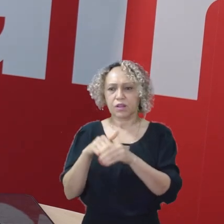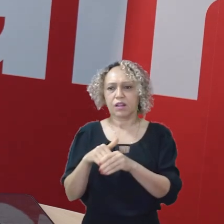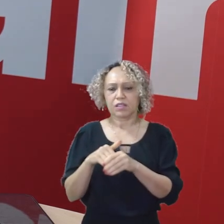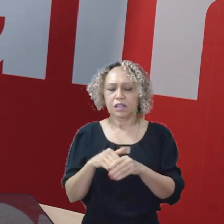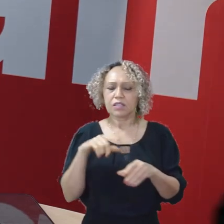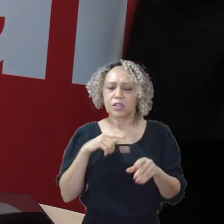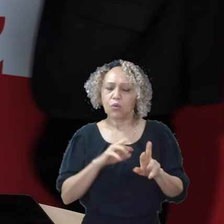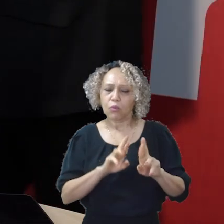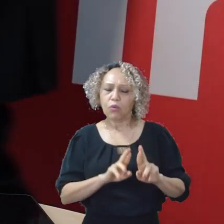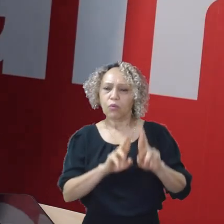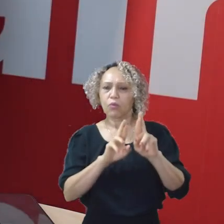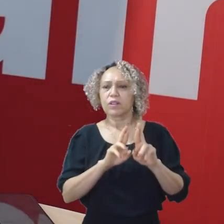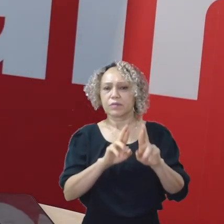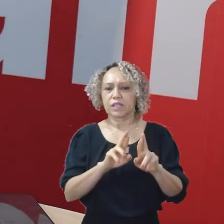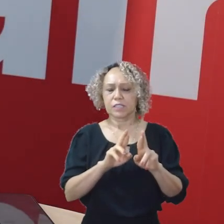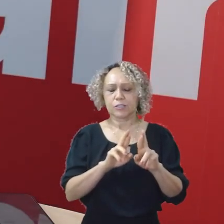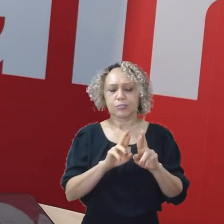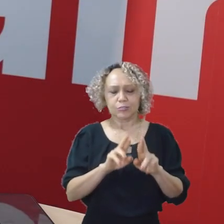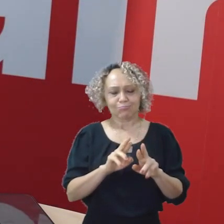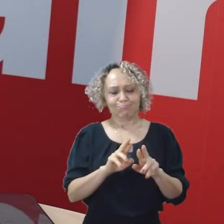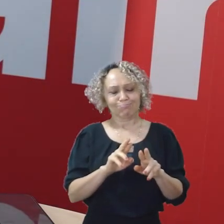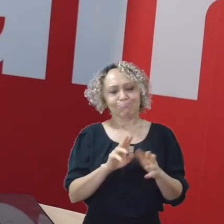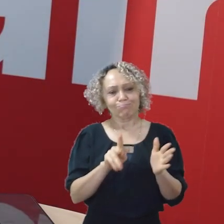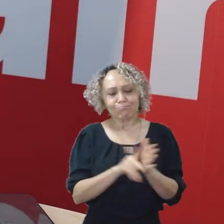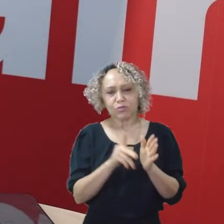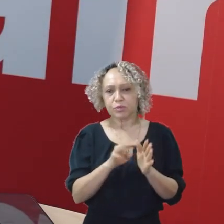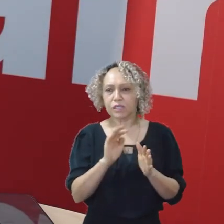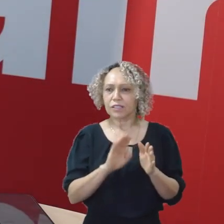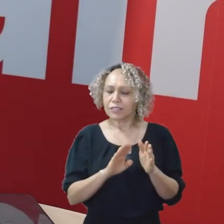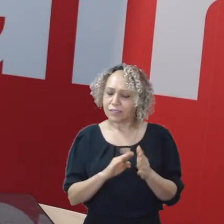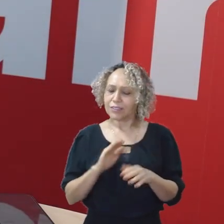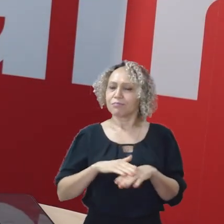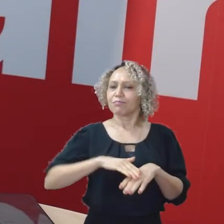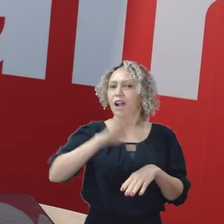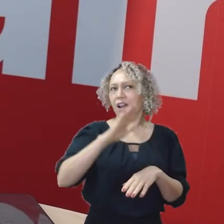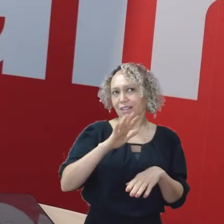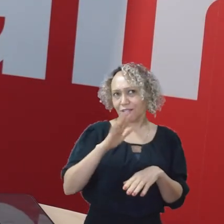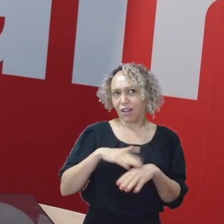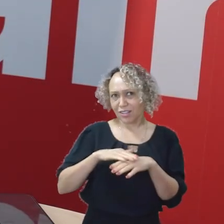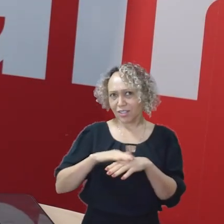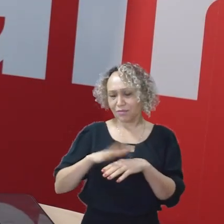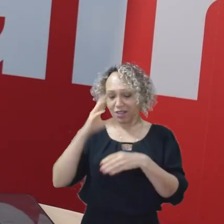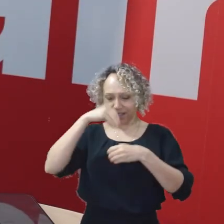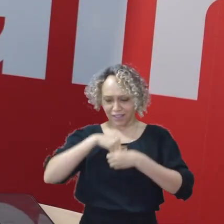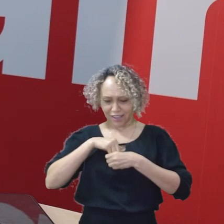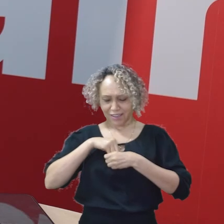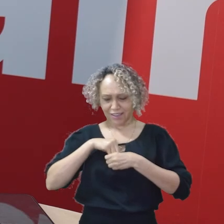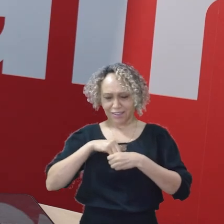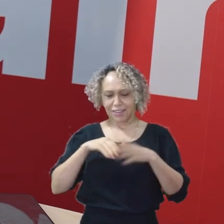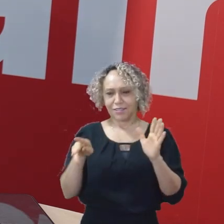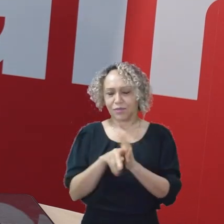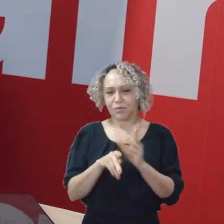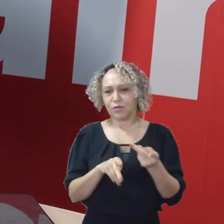da República, havia uma expectativa do PT ter números maiores do que teve. Eu diria que até uma expectativa mais externa do que interna,